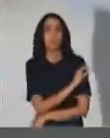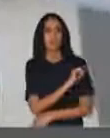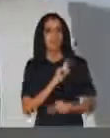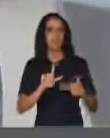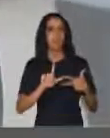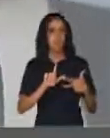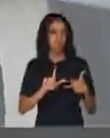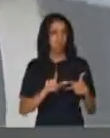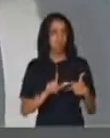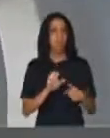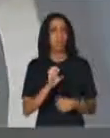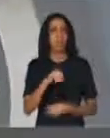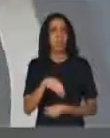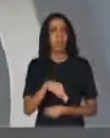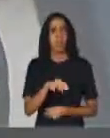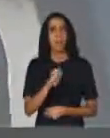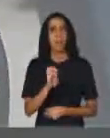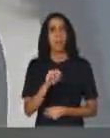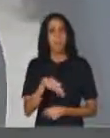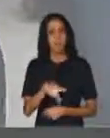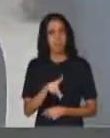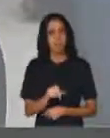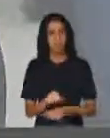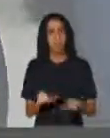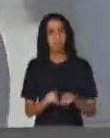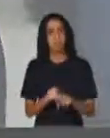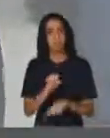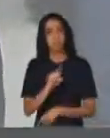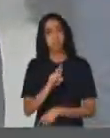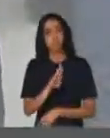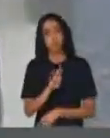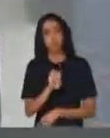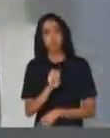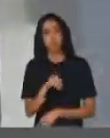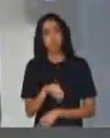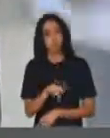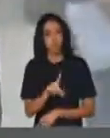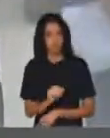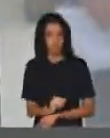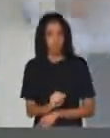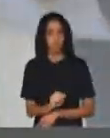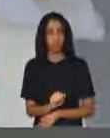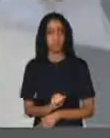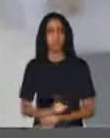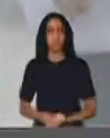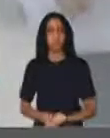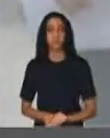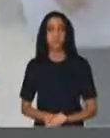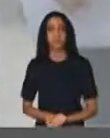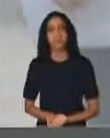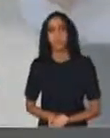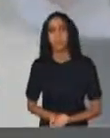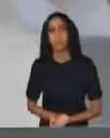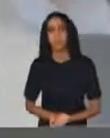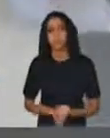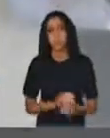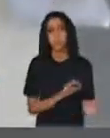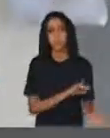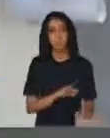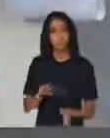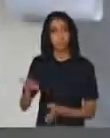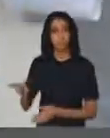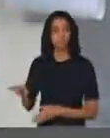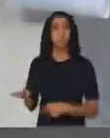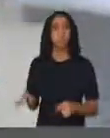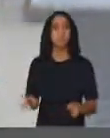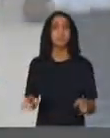legislativa das emendas e subemendas de plenário apresentadas. Quero também aqui, senhor presidente,